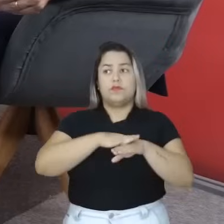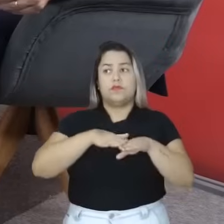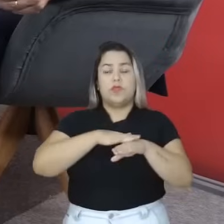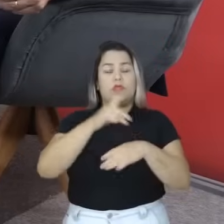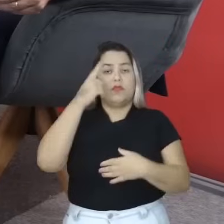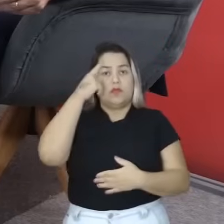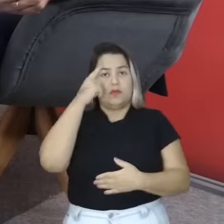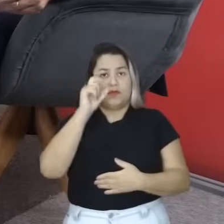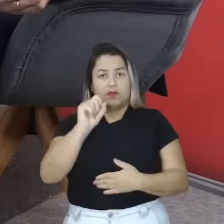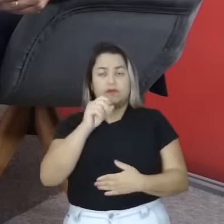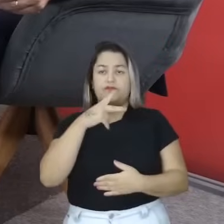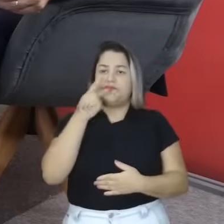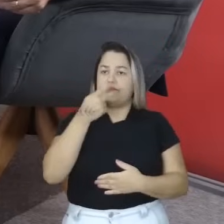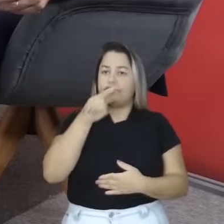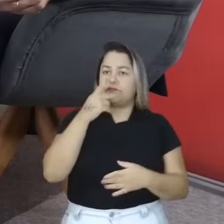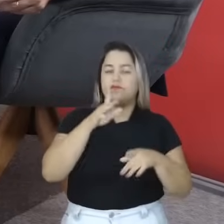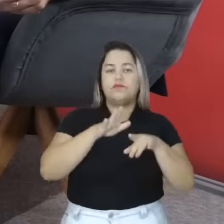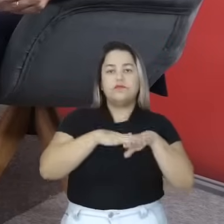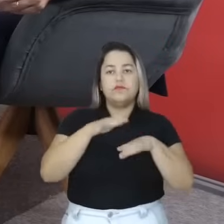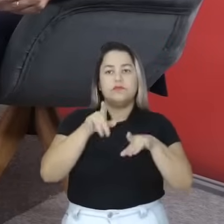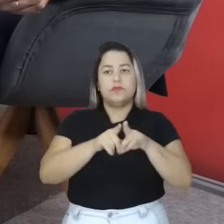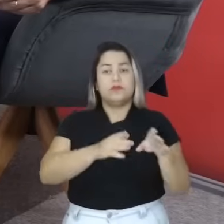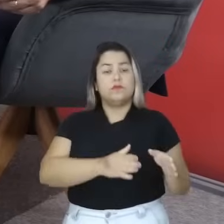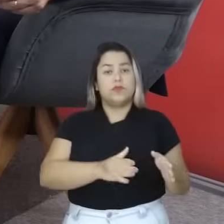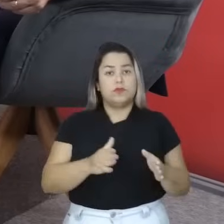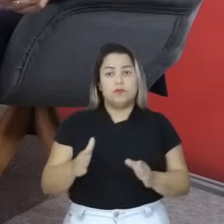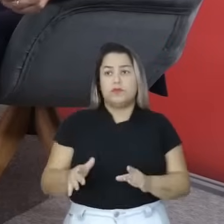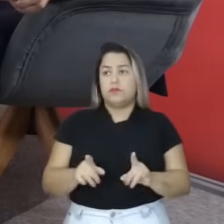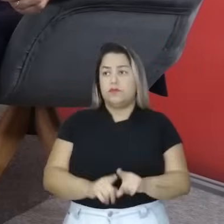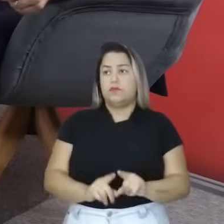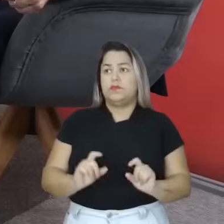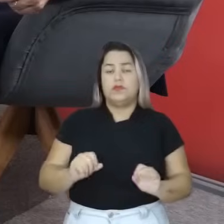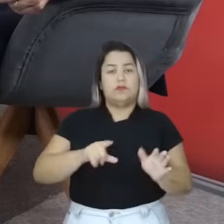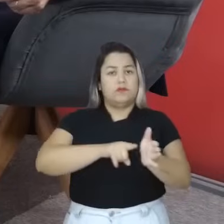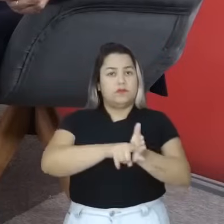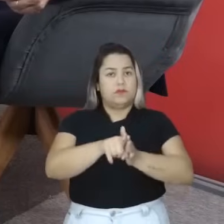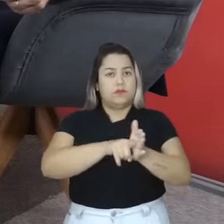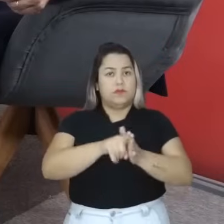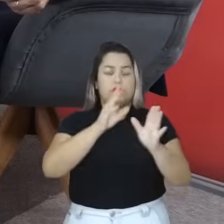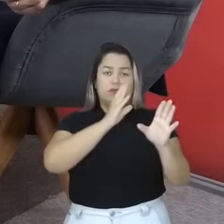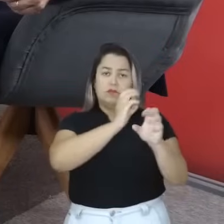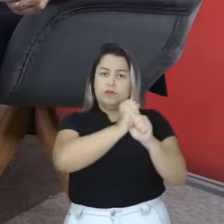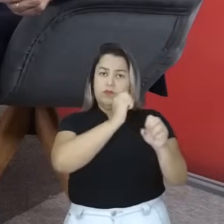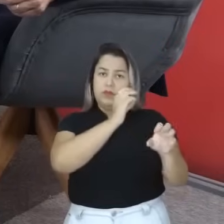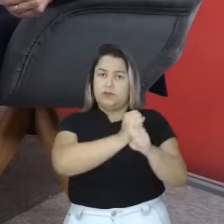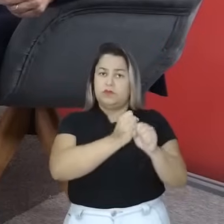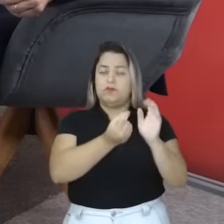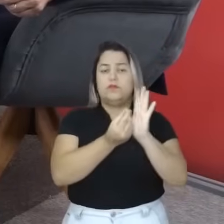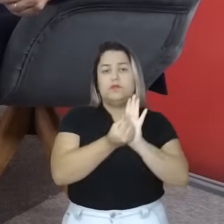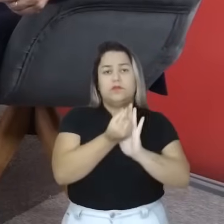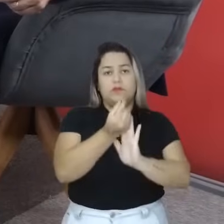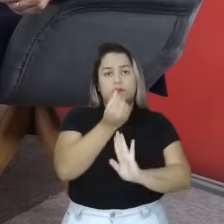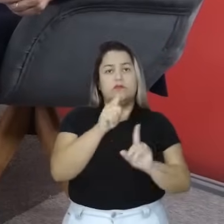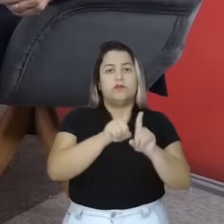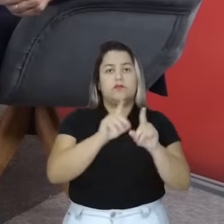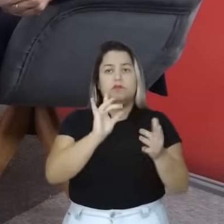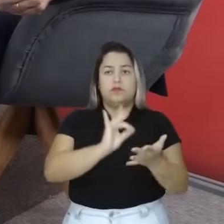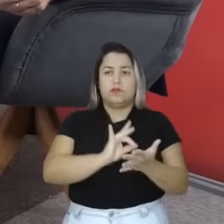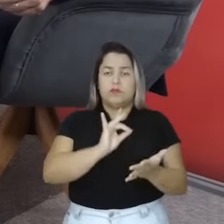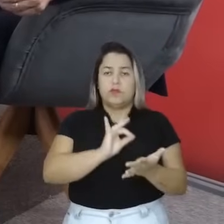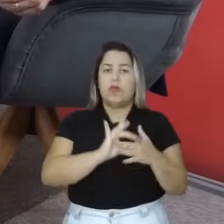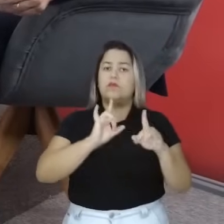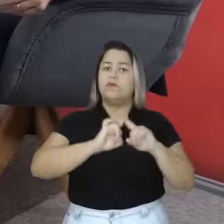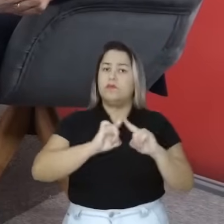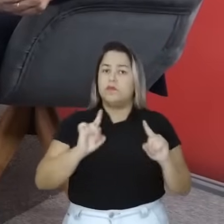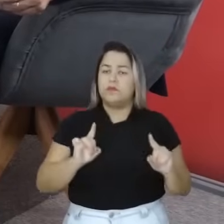ideia agora é a gente falar um pouco mais dos próximos passos para que esse planejamento orçamentário participativo se torne realidade. Mas